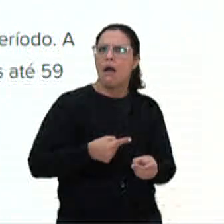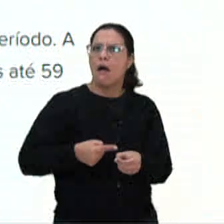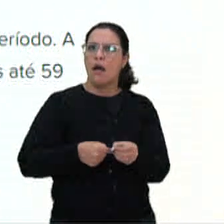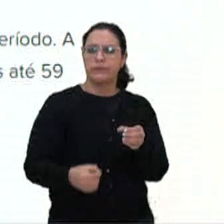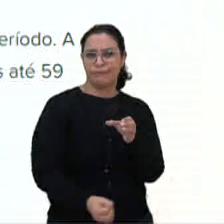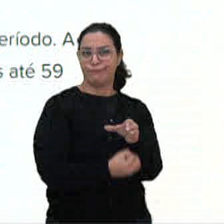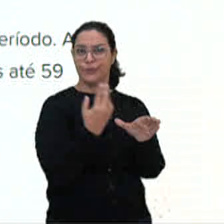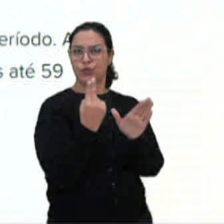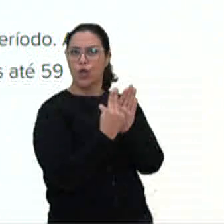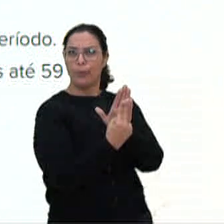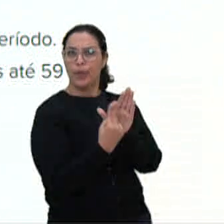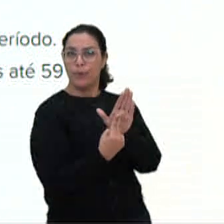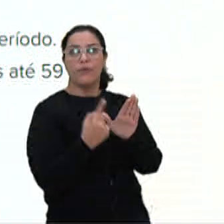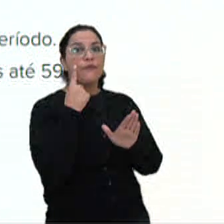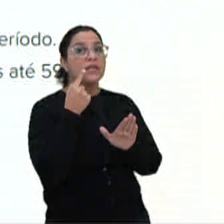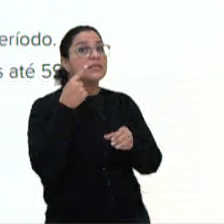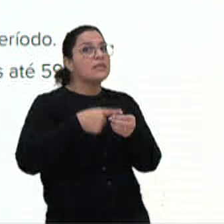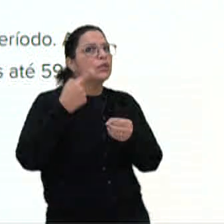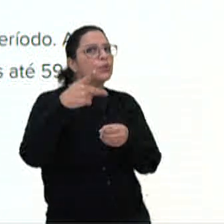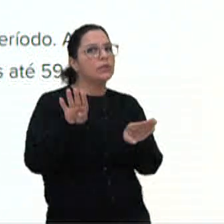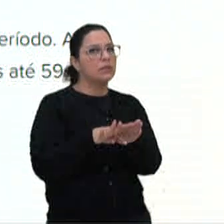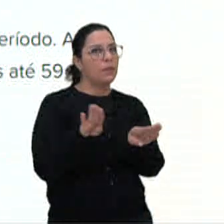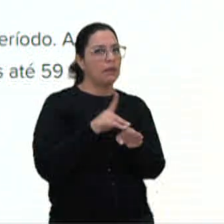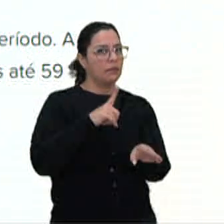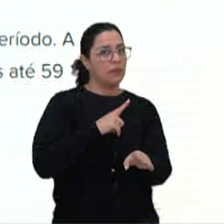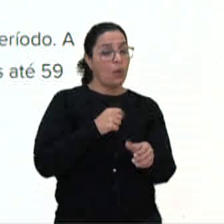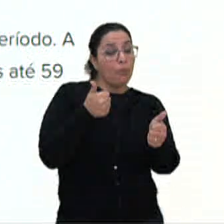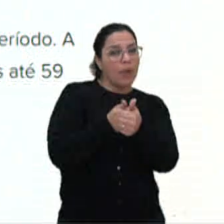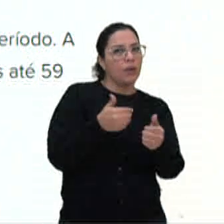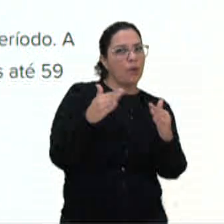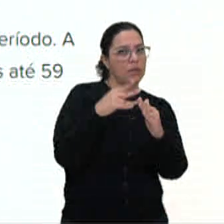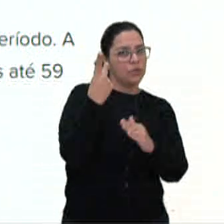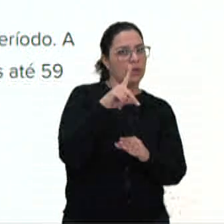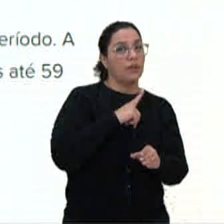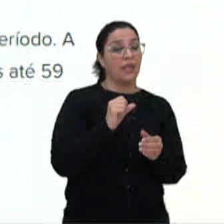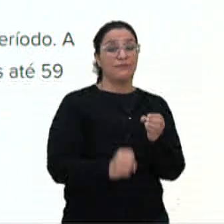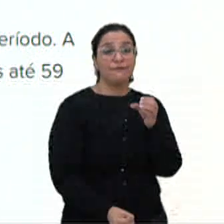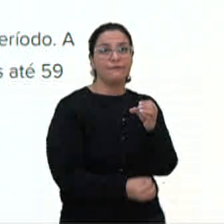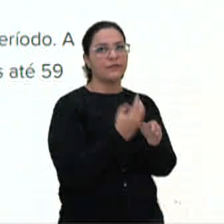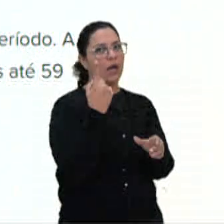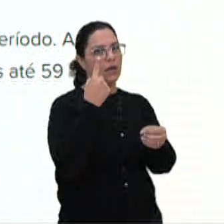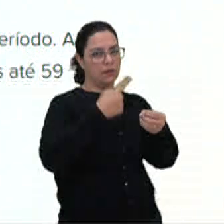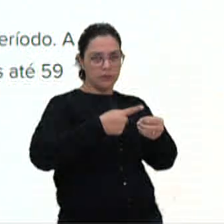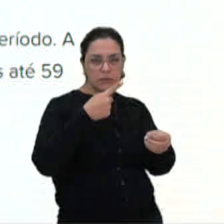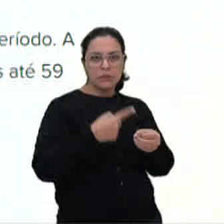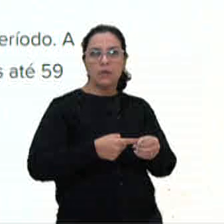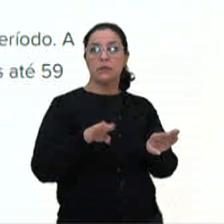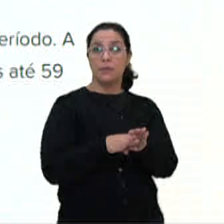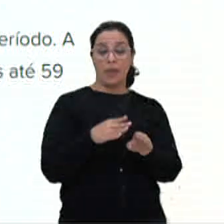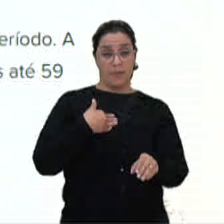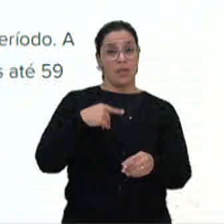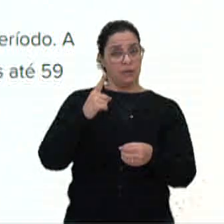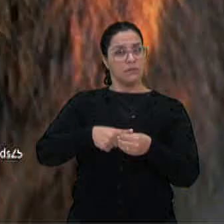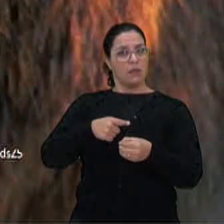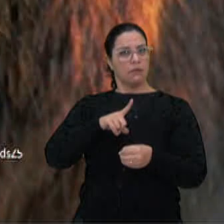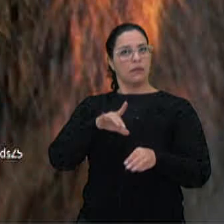foi constatado. Então, dê uma olhada se o teu não está aí ou se não tem algum próximo, né? Então, tem vários municípios, inclusive o meu